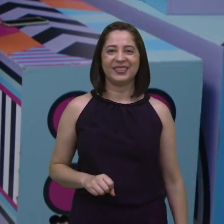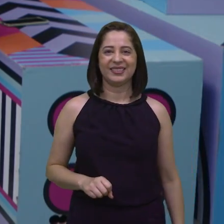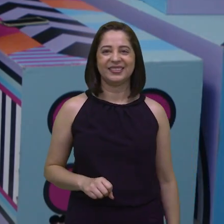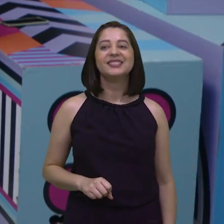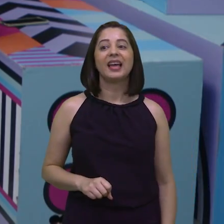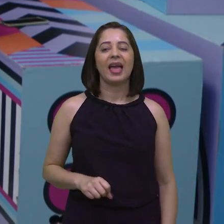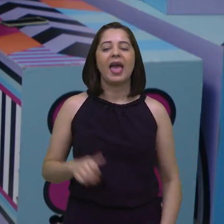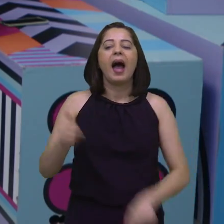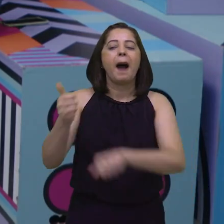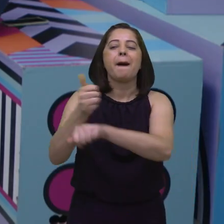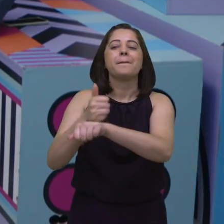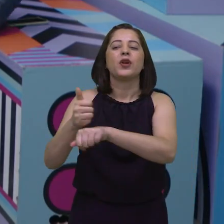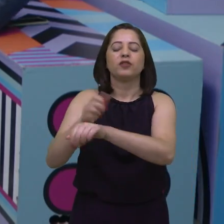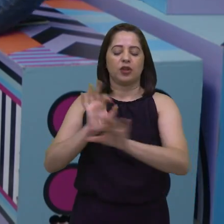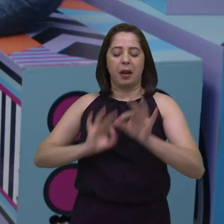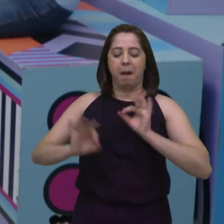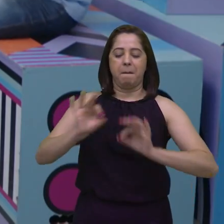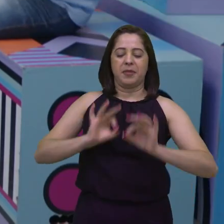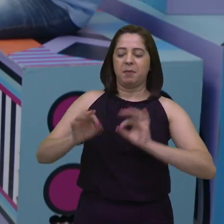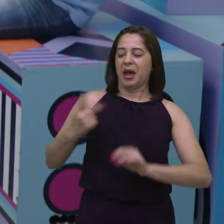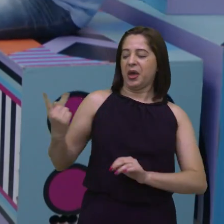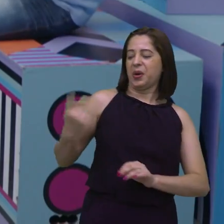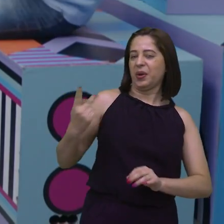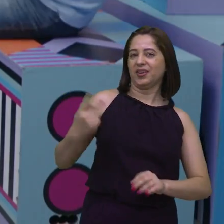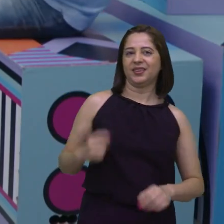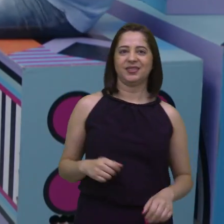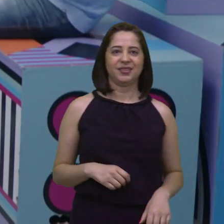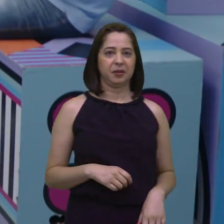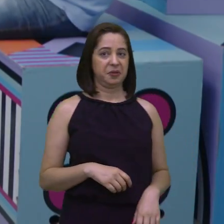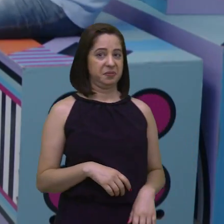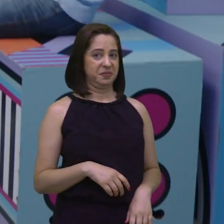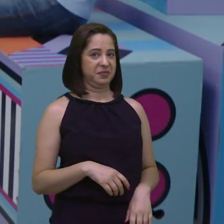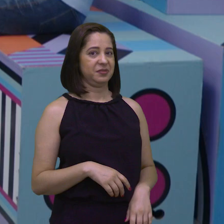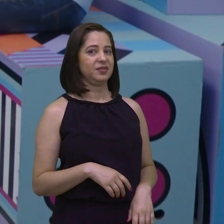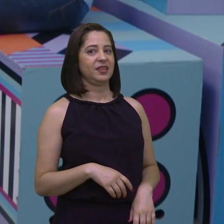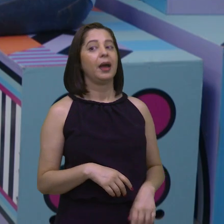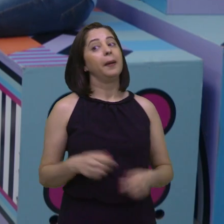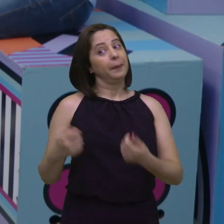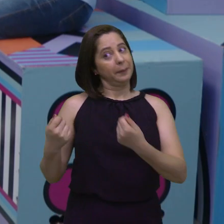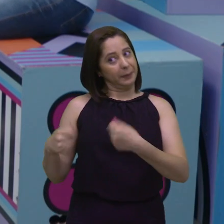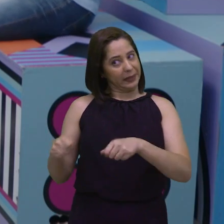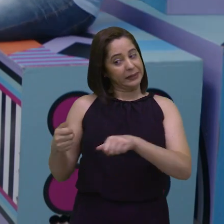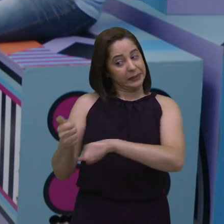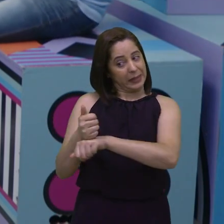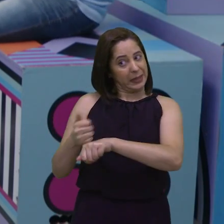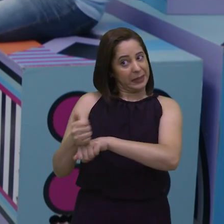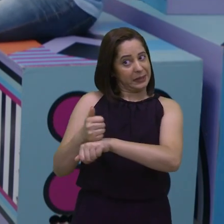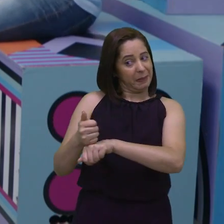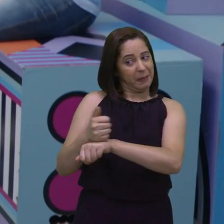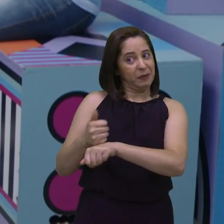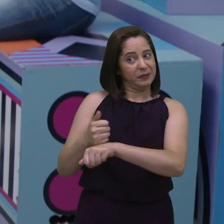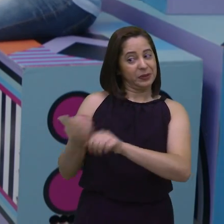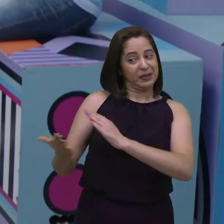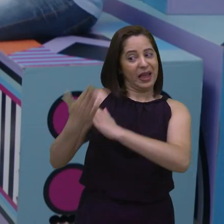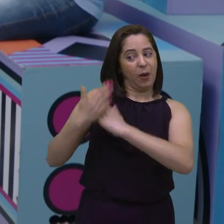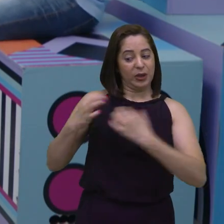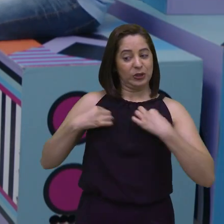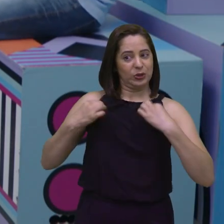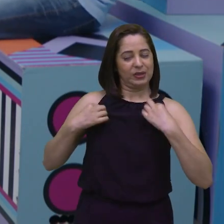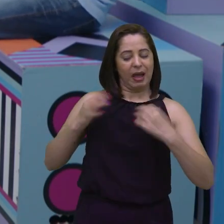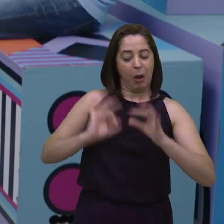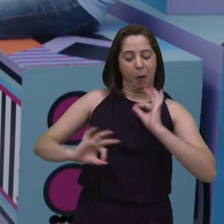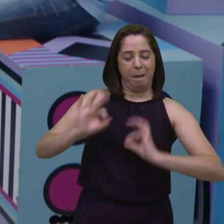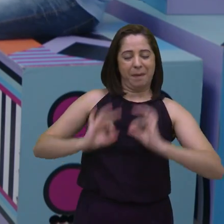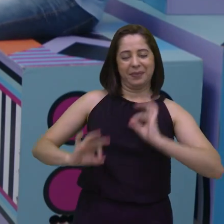Combinou. Assim, ó, a figurinista montou o nosso look junto. Poxa, eu queria me falar onde tem. Seria bom, rapaz.